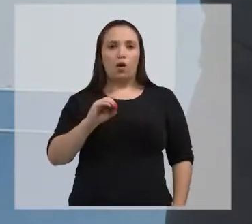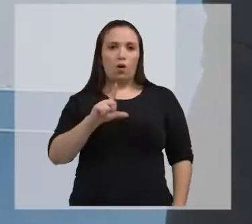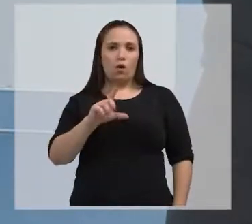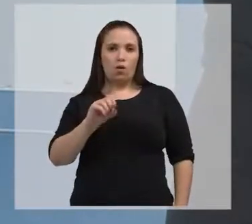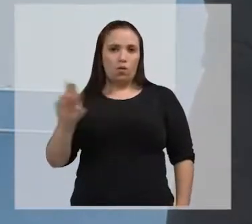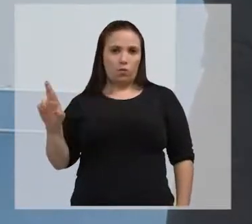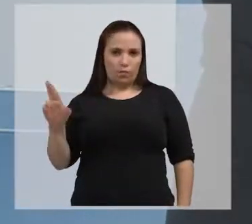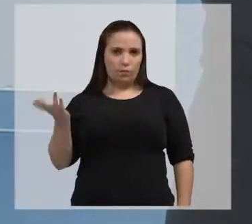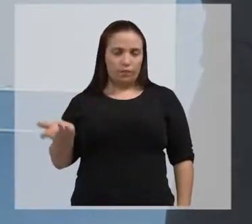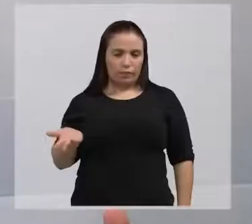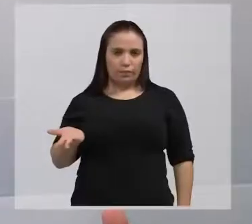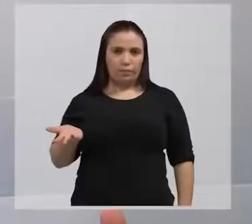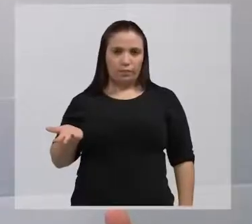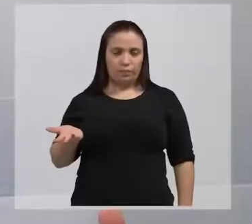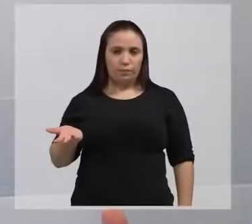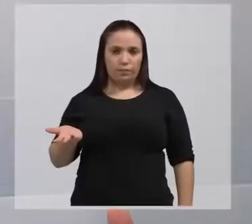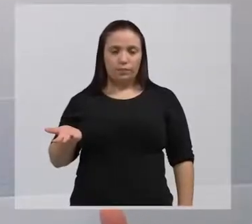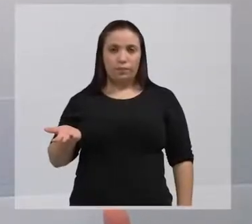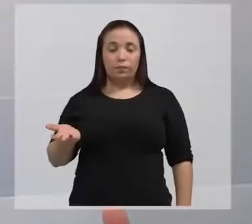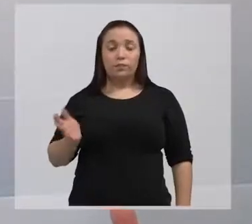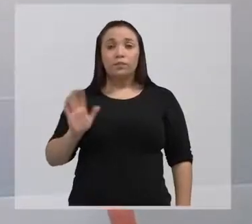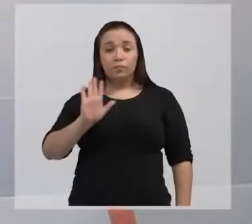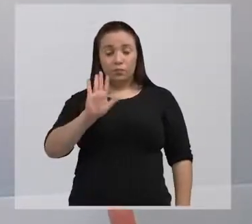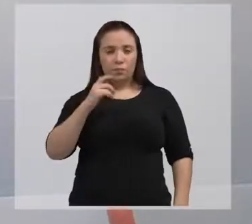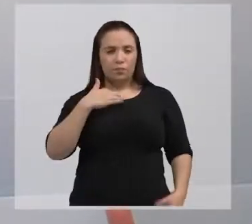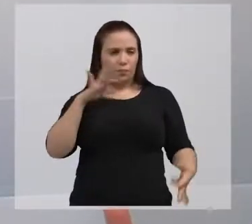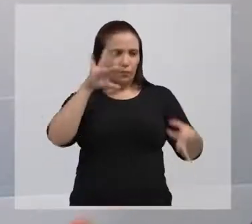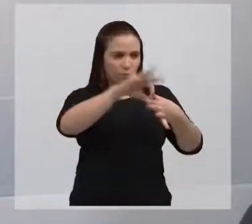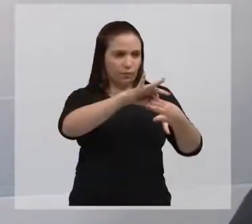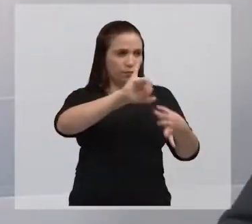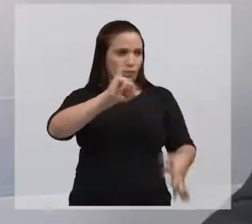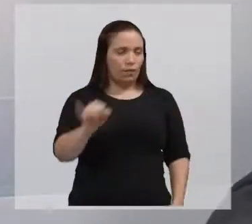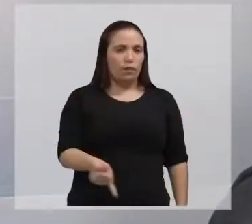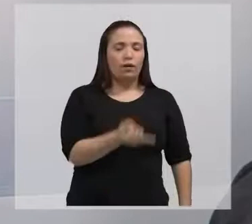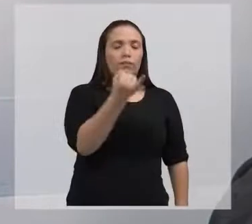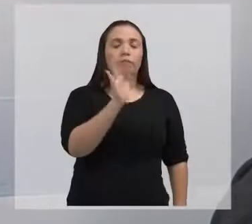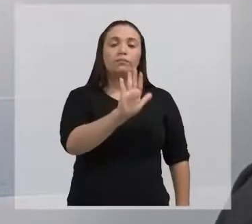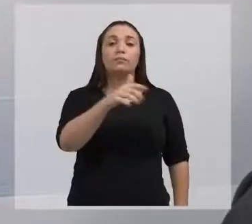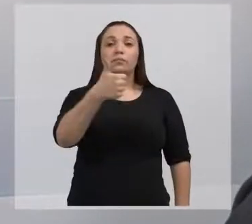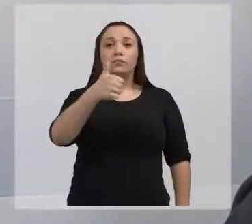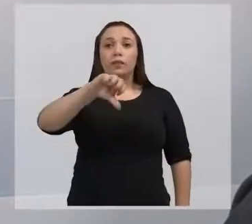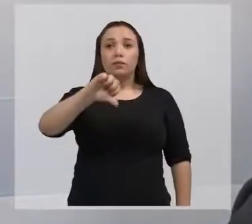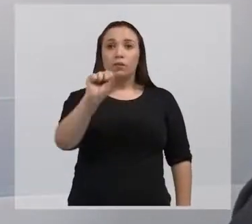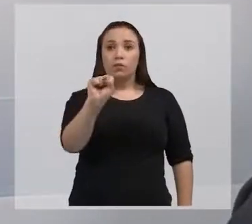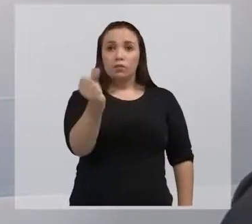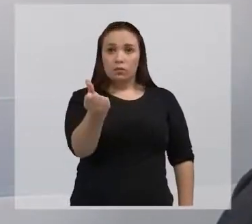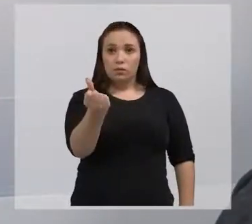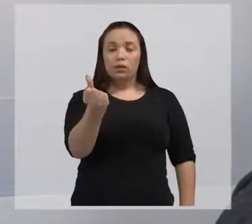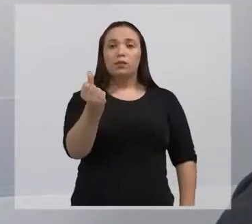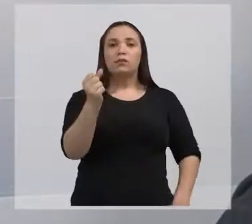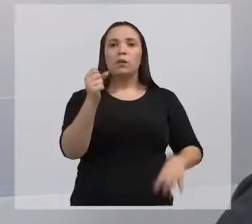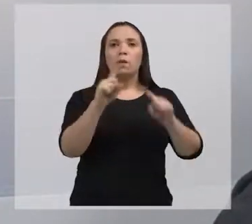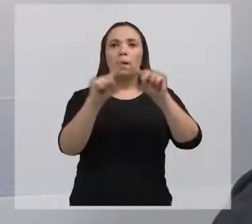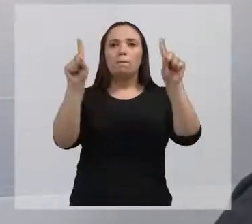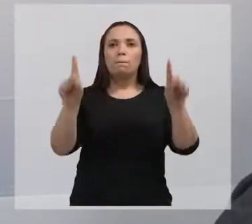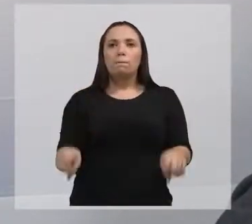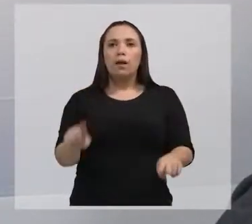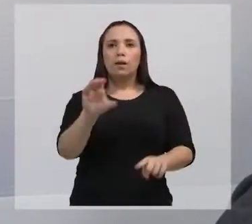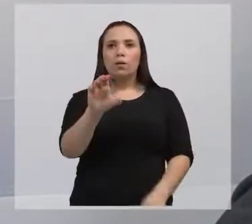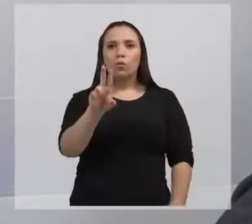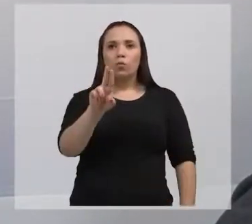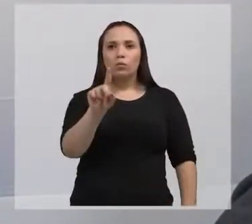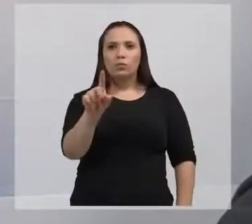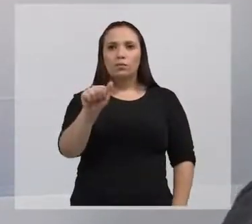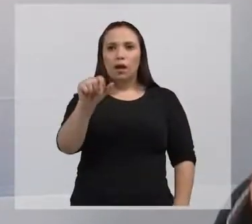Mello. Deixa eu só fazer um entre aspas aqui, por favor. Pois não. Em 86, em função do Plano Cruzado, só